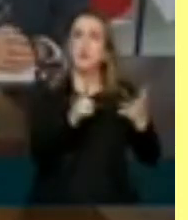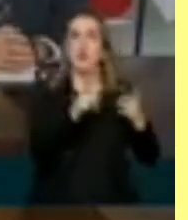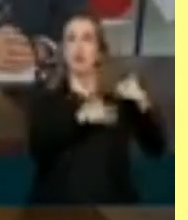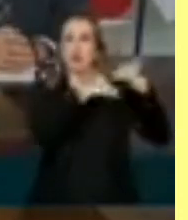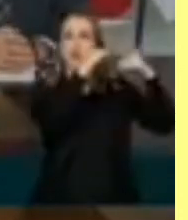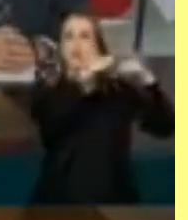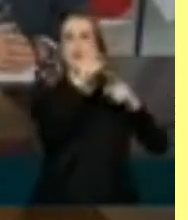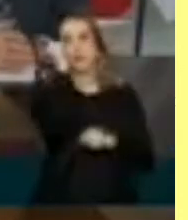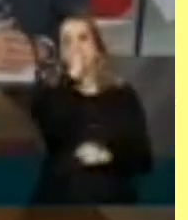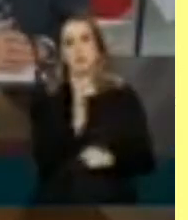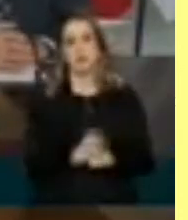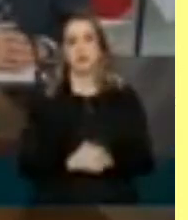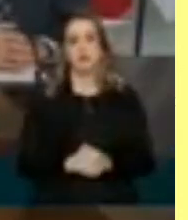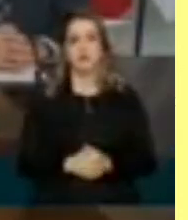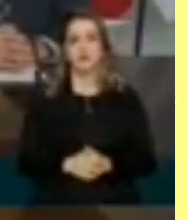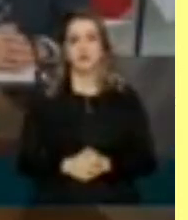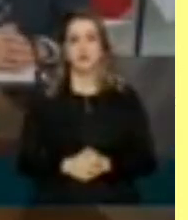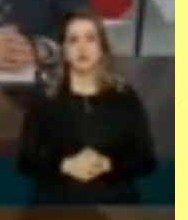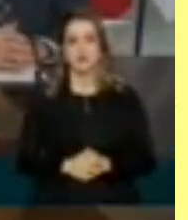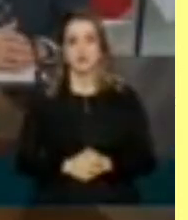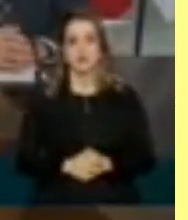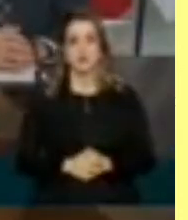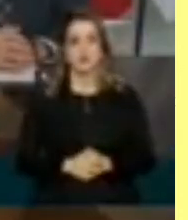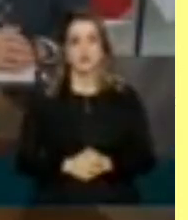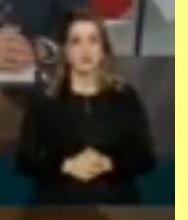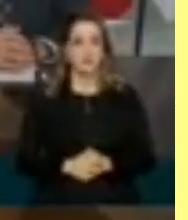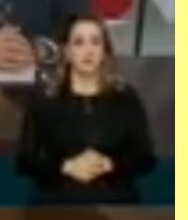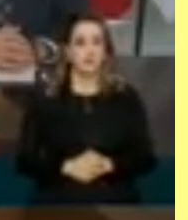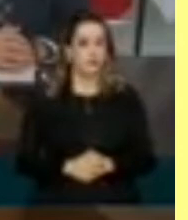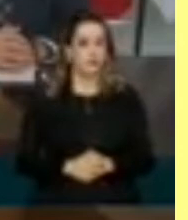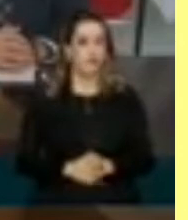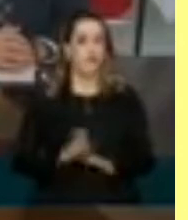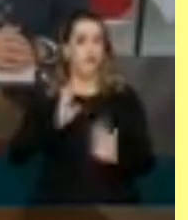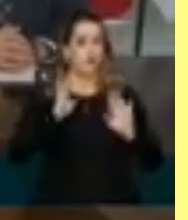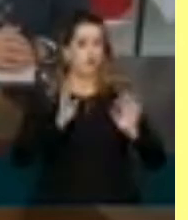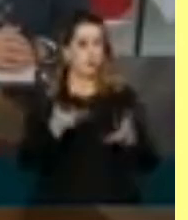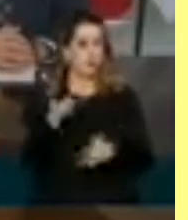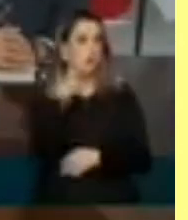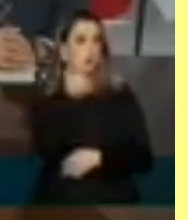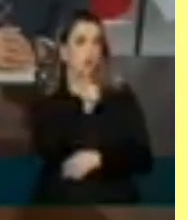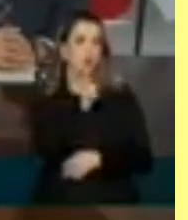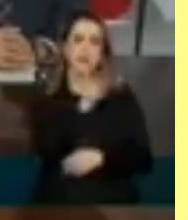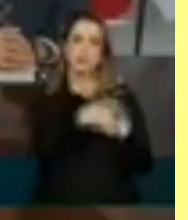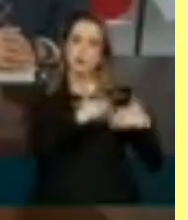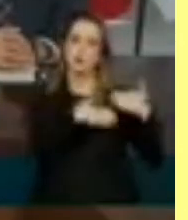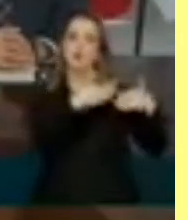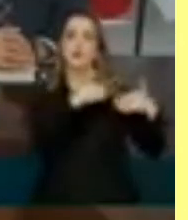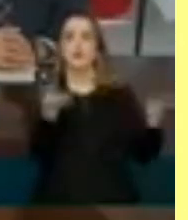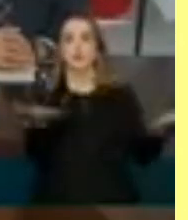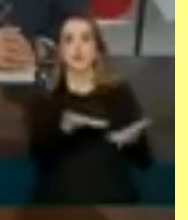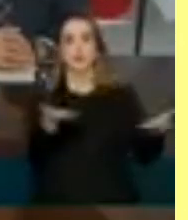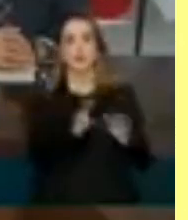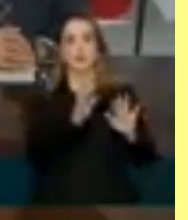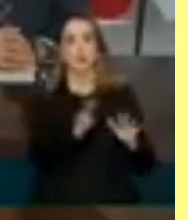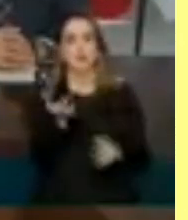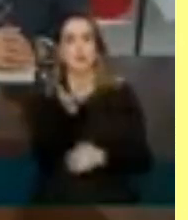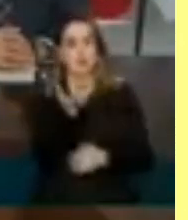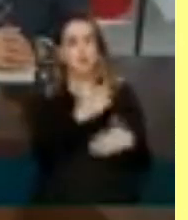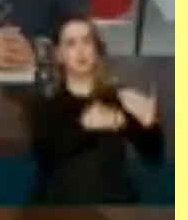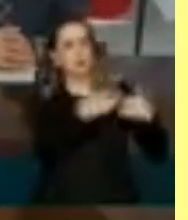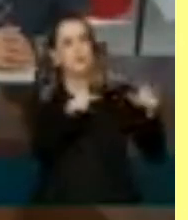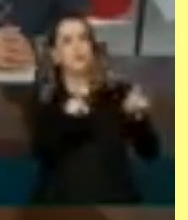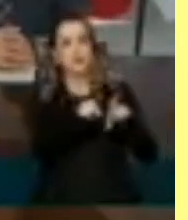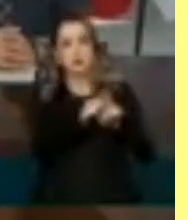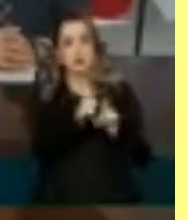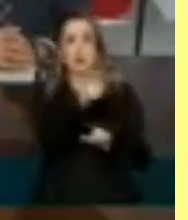desenvolvimento do Brasil. Já obtivemos muitos progressos, mas queremos avançar ainda